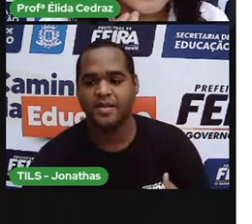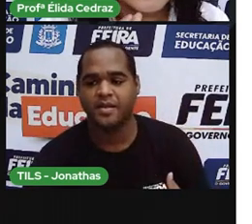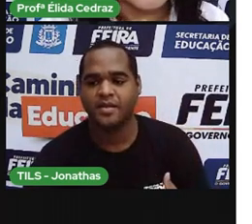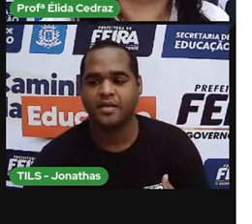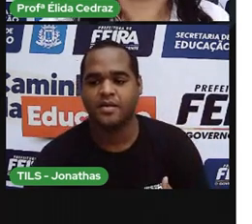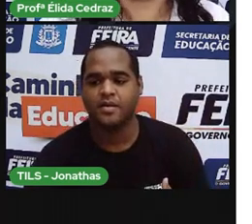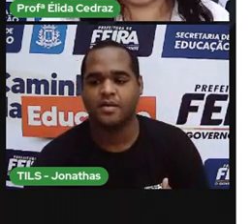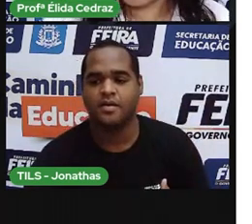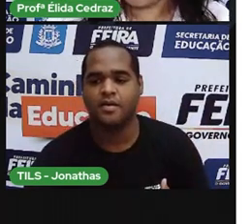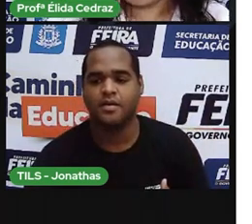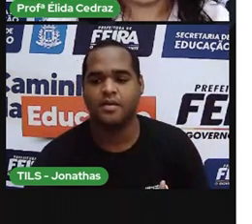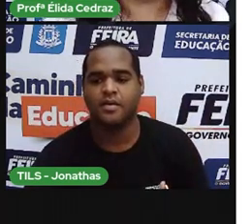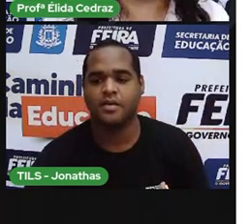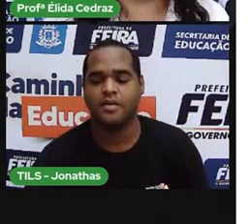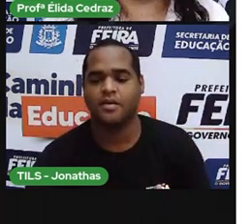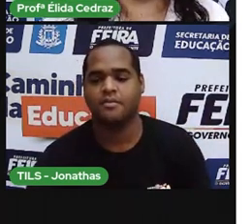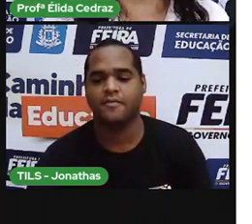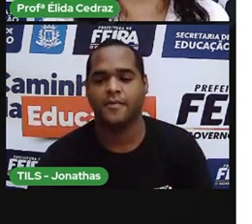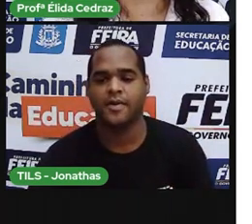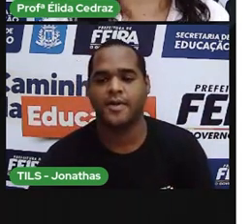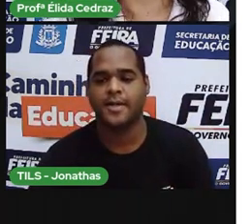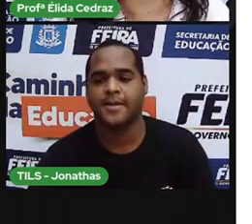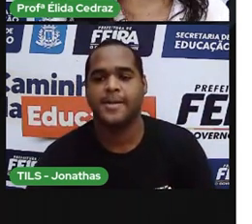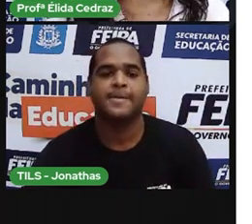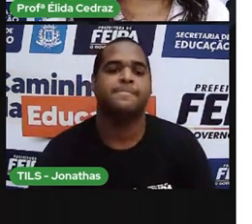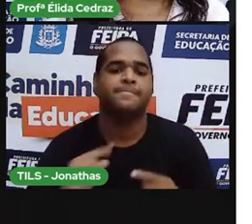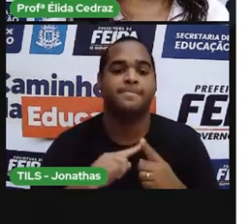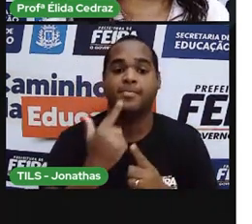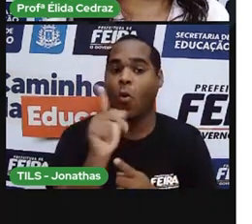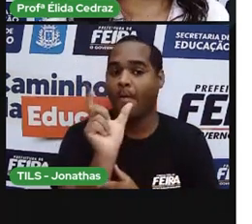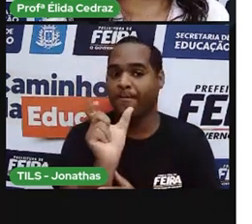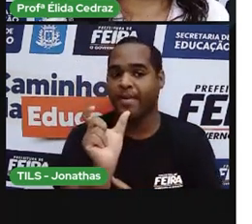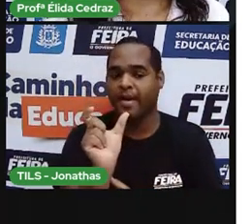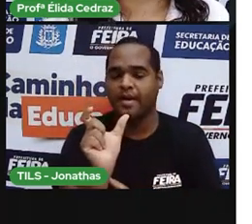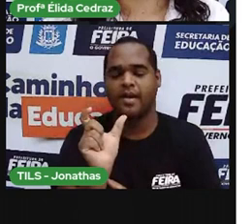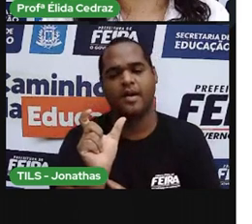Brilhante. Próxima palavra. Coração.